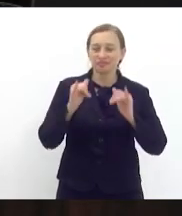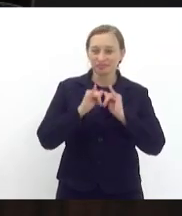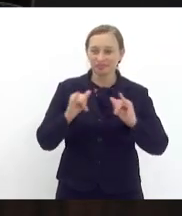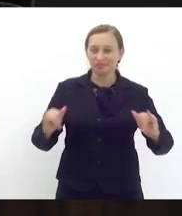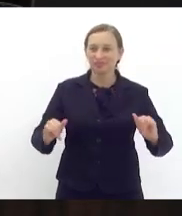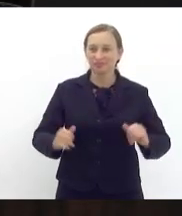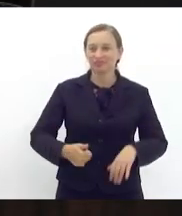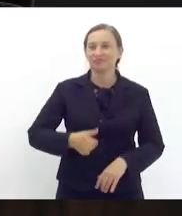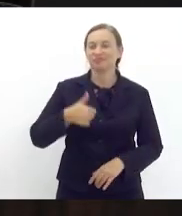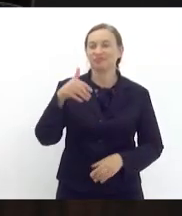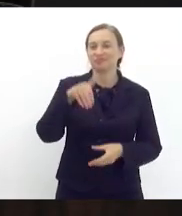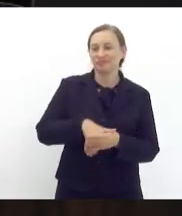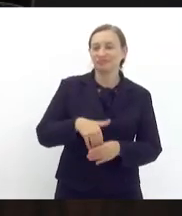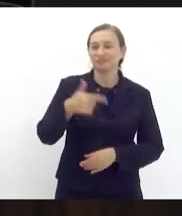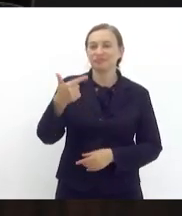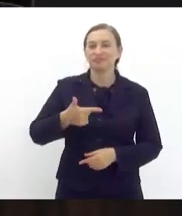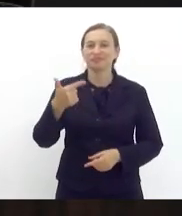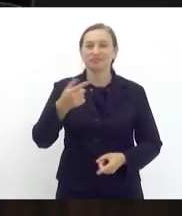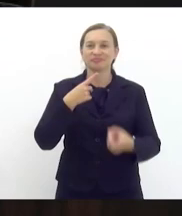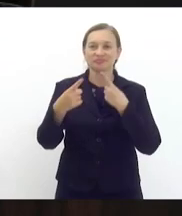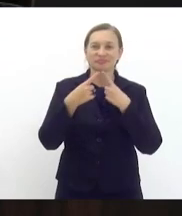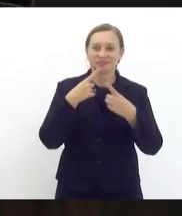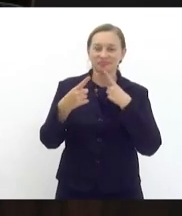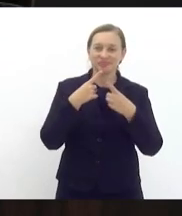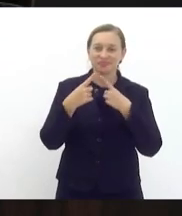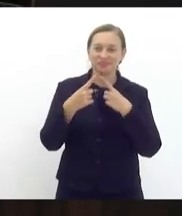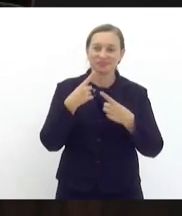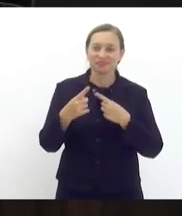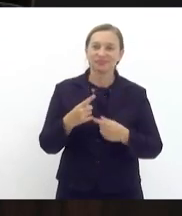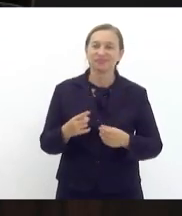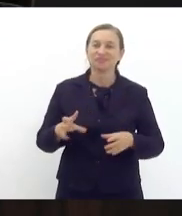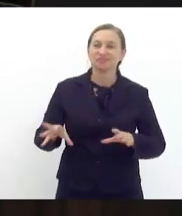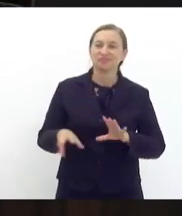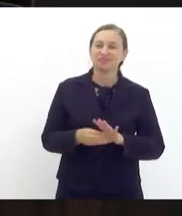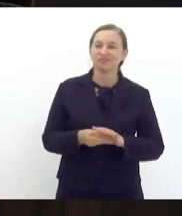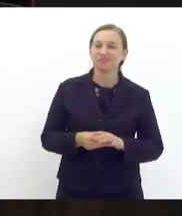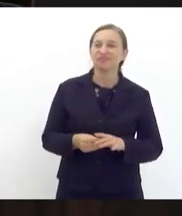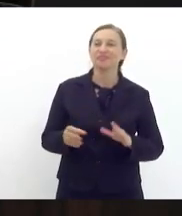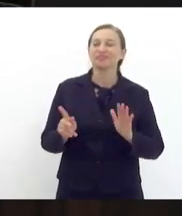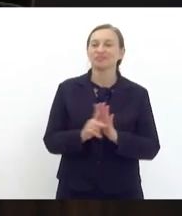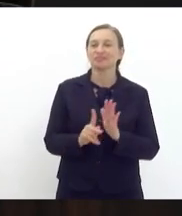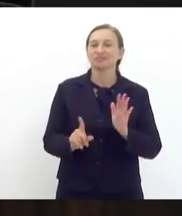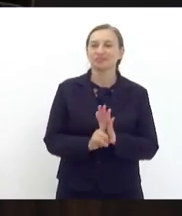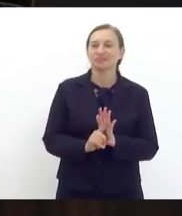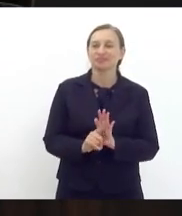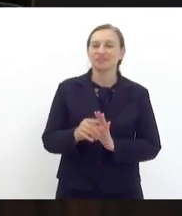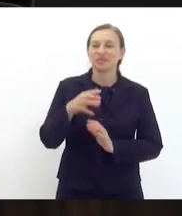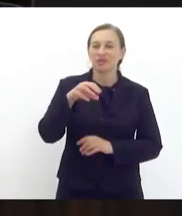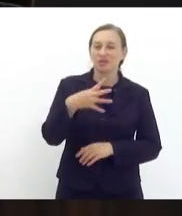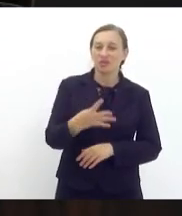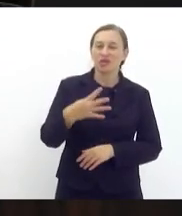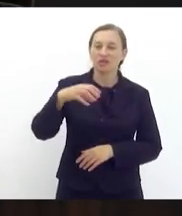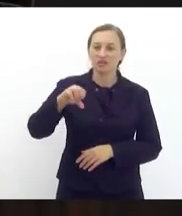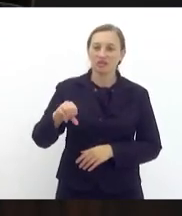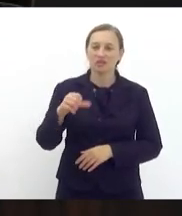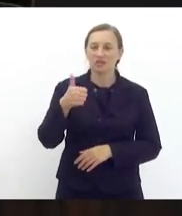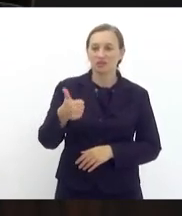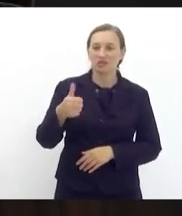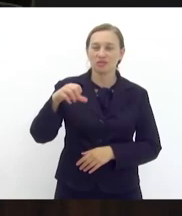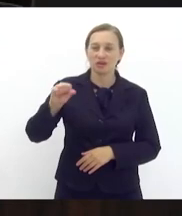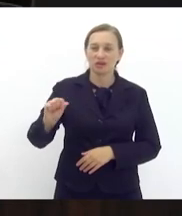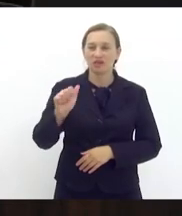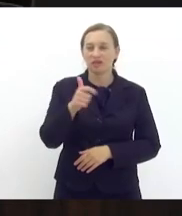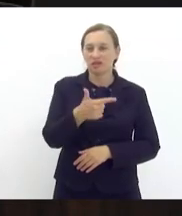tramitação ordinária em votação em segunda discussão redação do Vecida sim emendada projeto de lei número 4981A de 2021